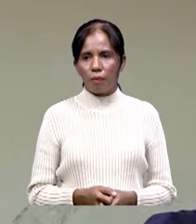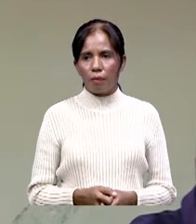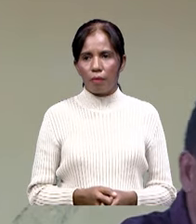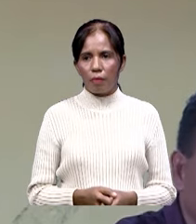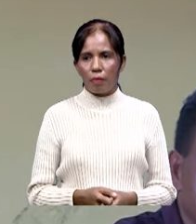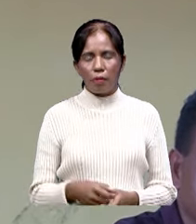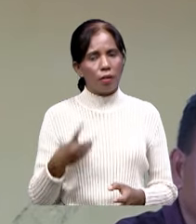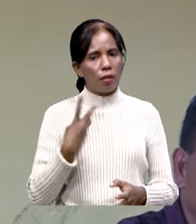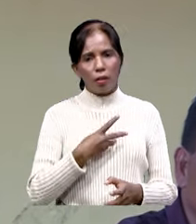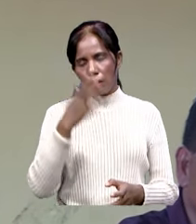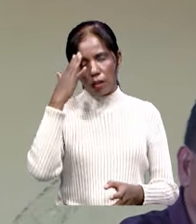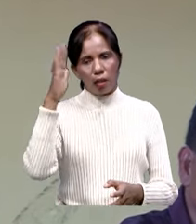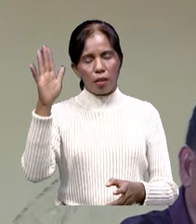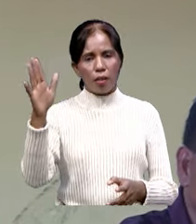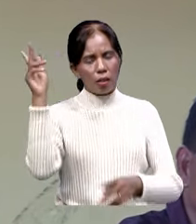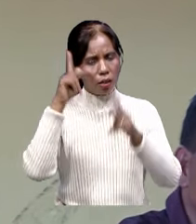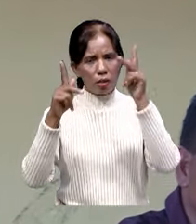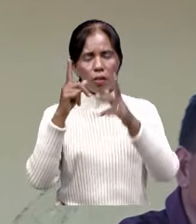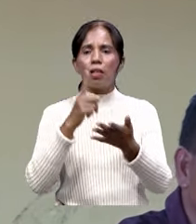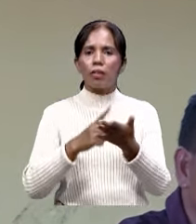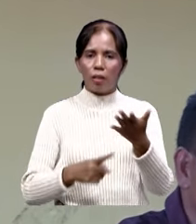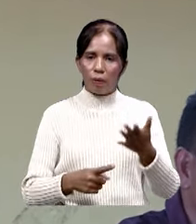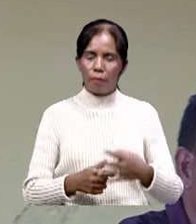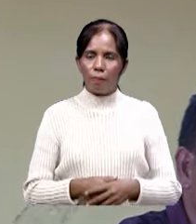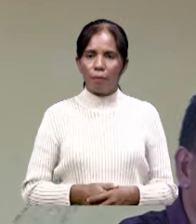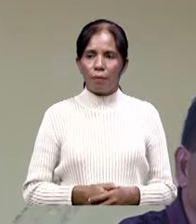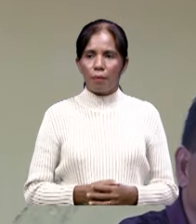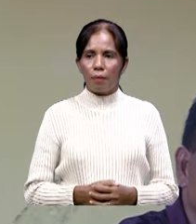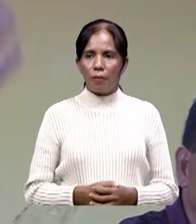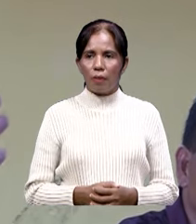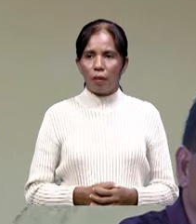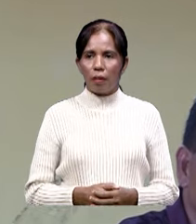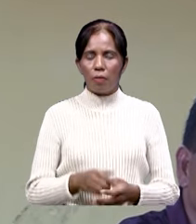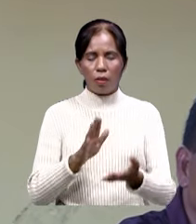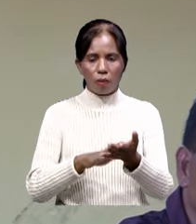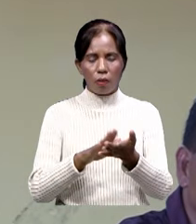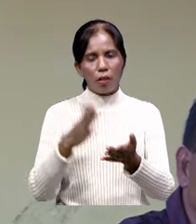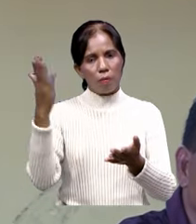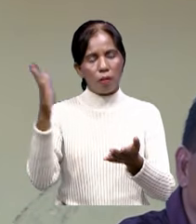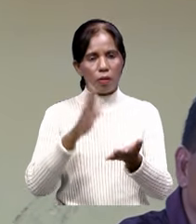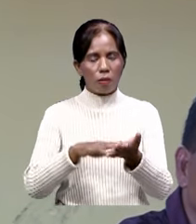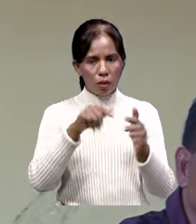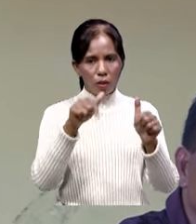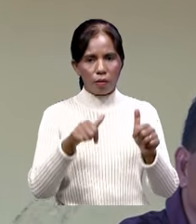Tá tendo causa nesse dia. Vale os colegas, vale o Renan.